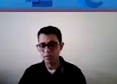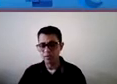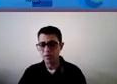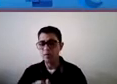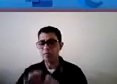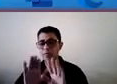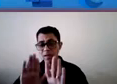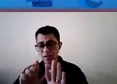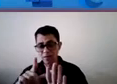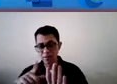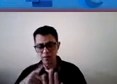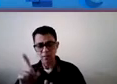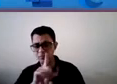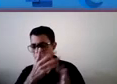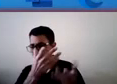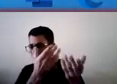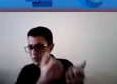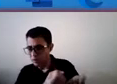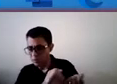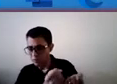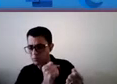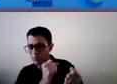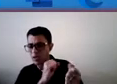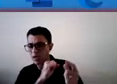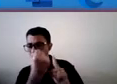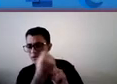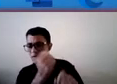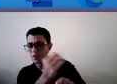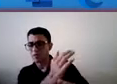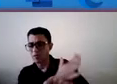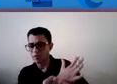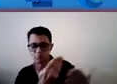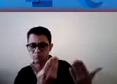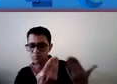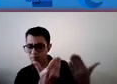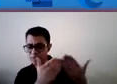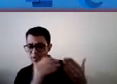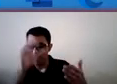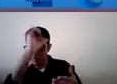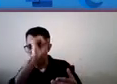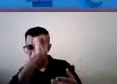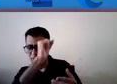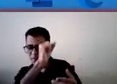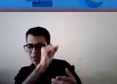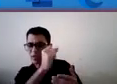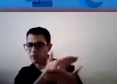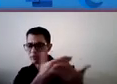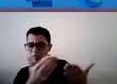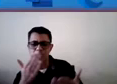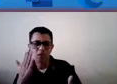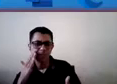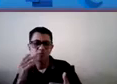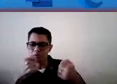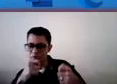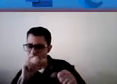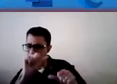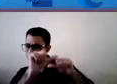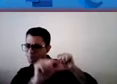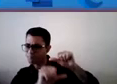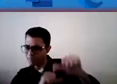existem fatores não cognitivos ou socioemocionais associados à aprendizagem que hoje nós sabemos que precisam ser